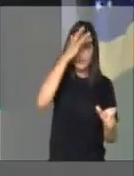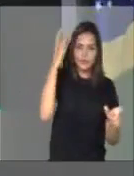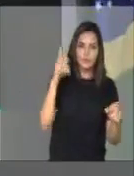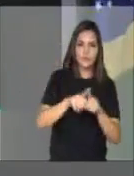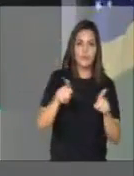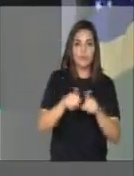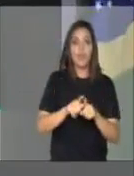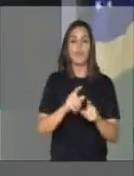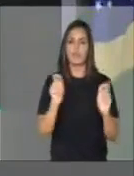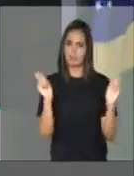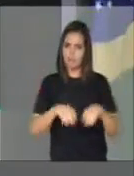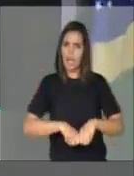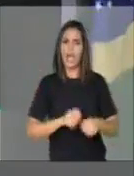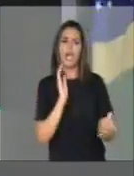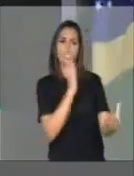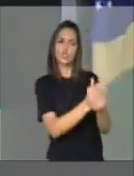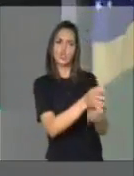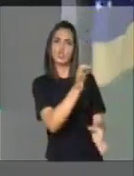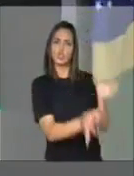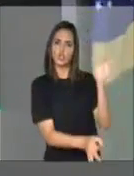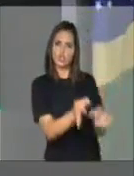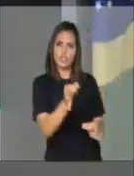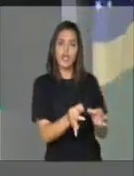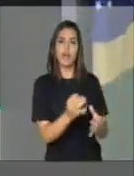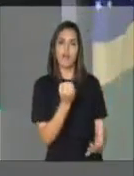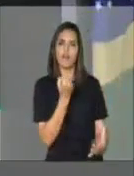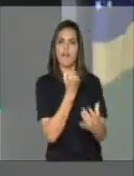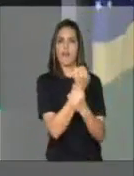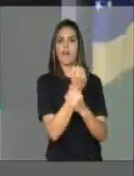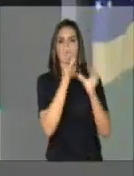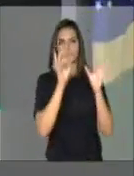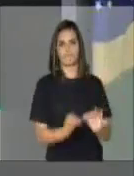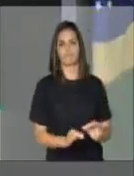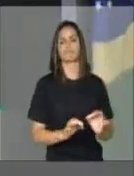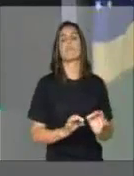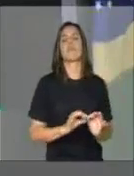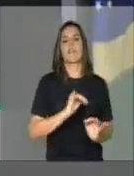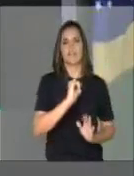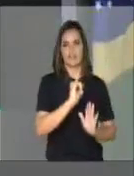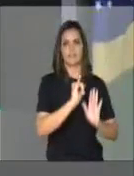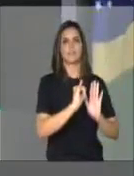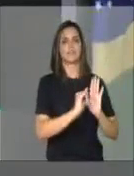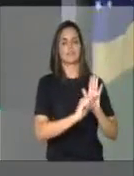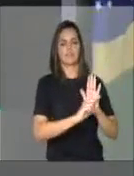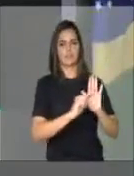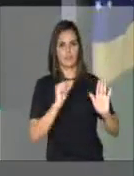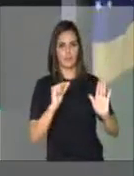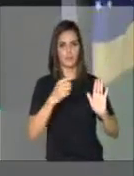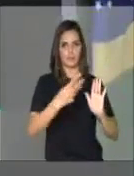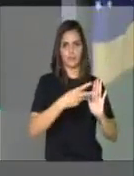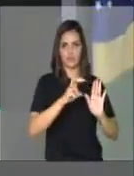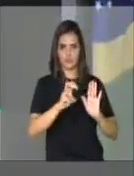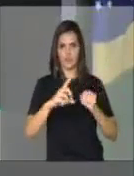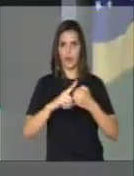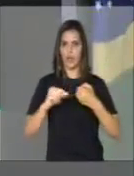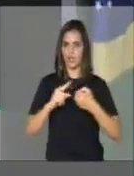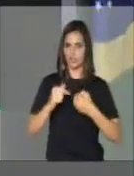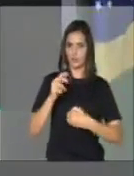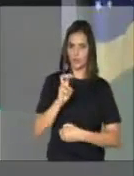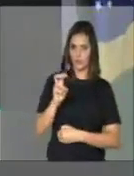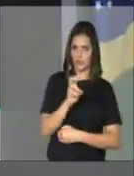controle judicial em atenção à garantia consagrada no inciso 35 do artigo 5º